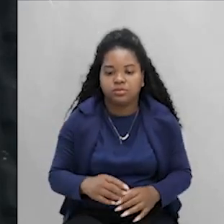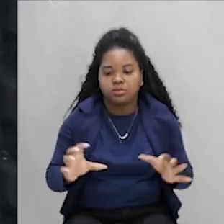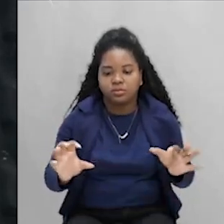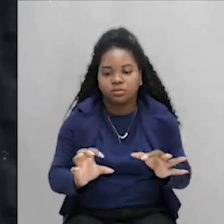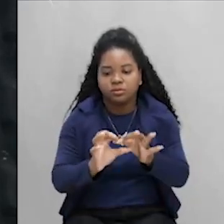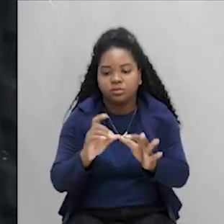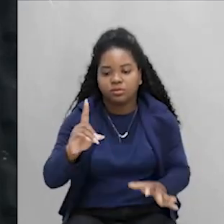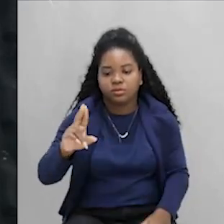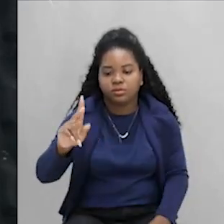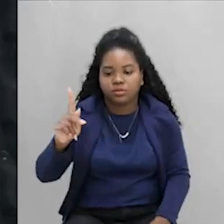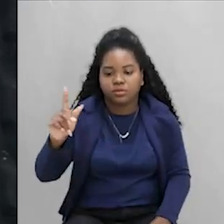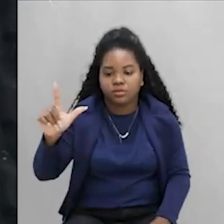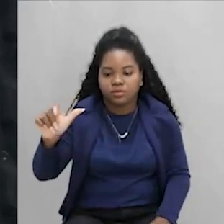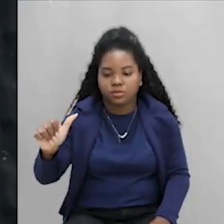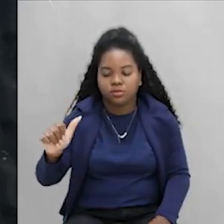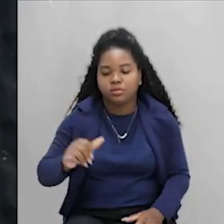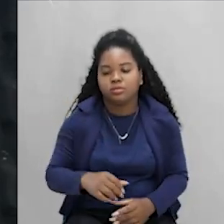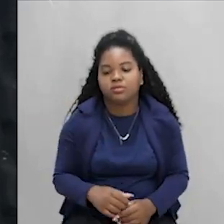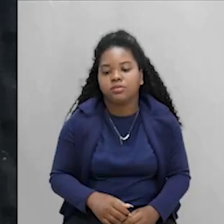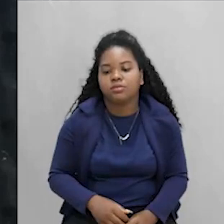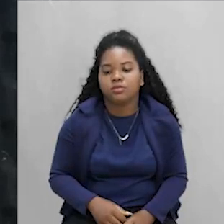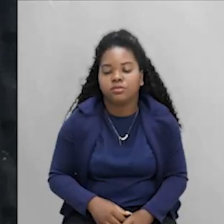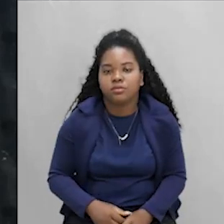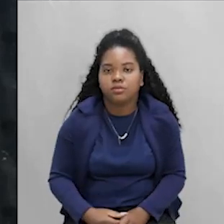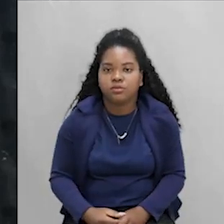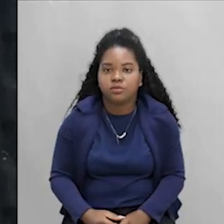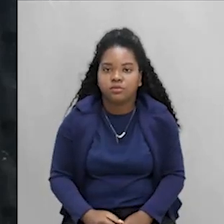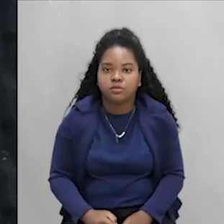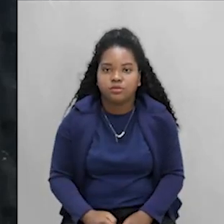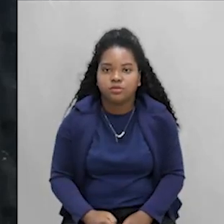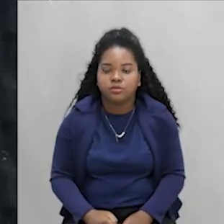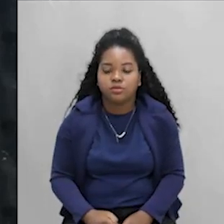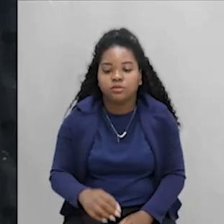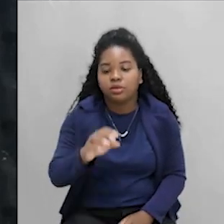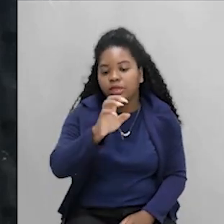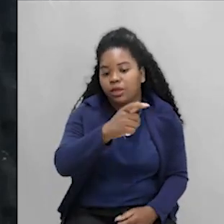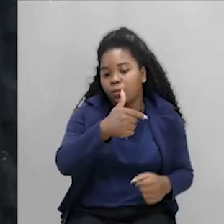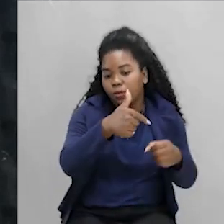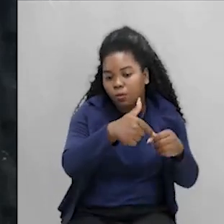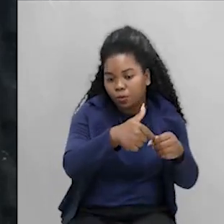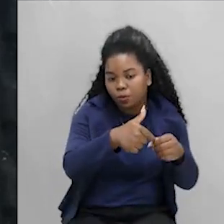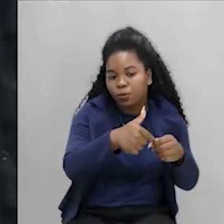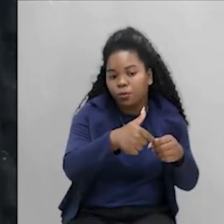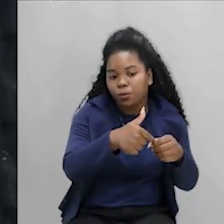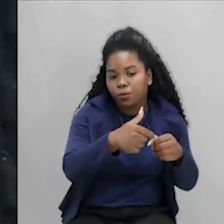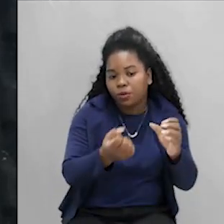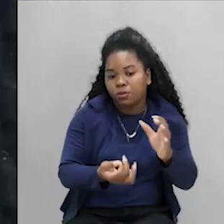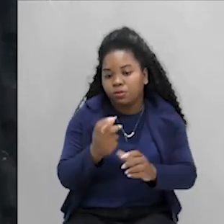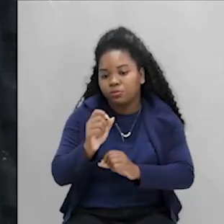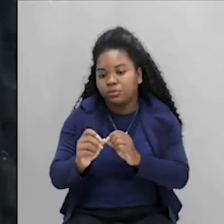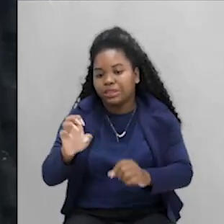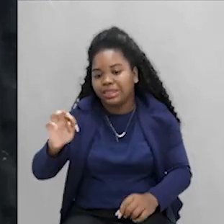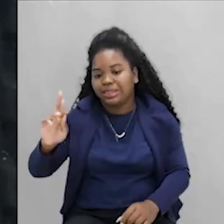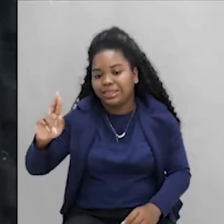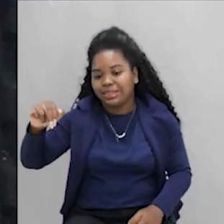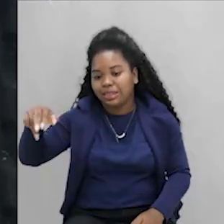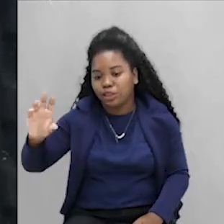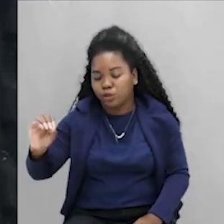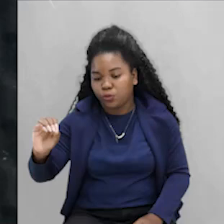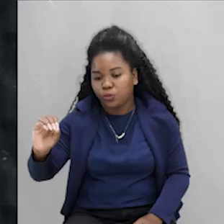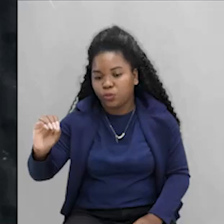dupla é então vamos ter a formação de um alceno é tanol gerou o eteno